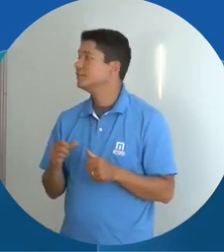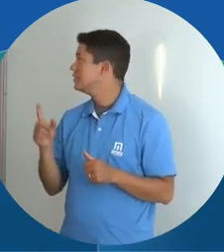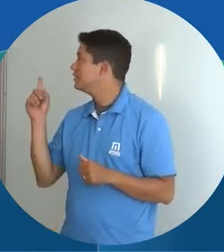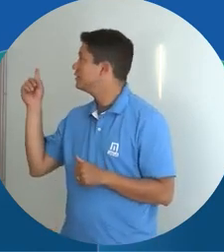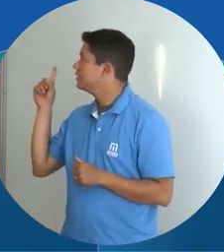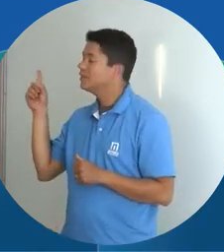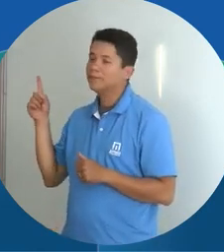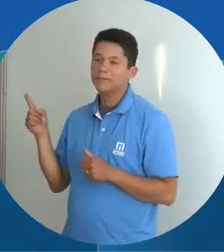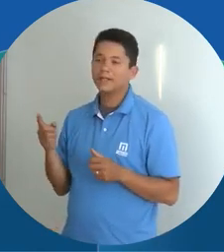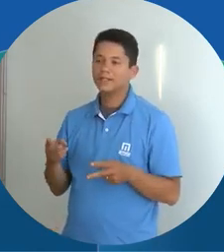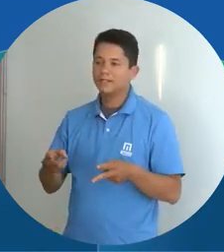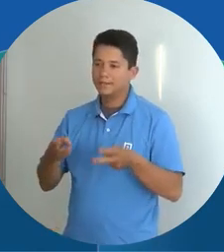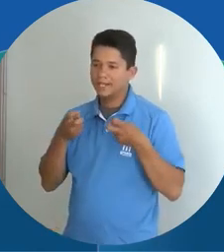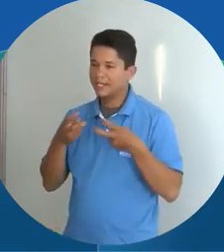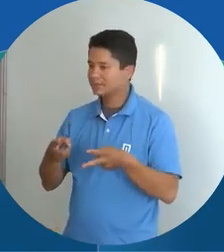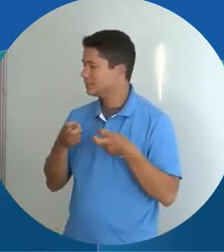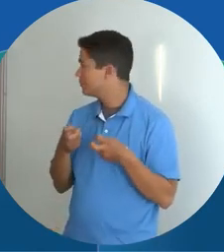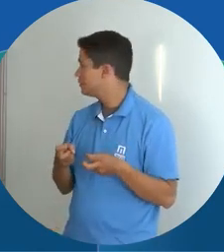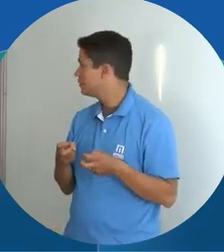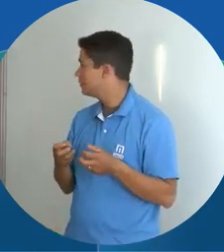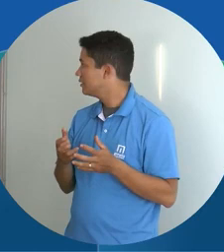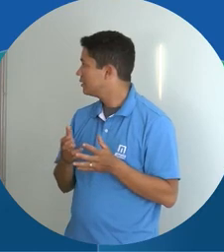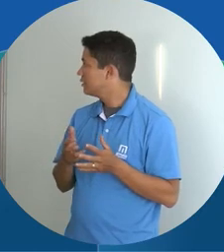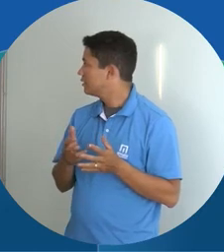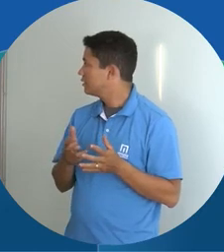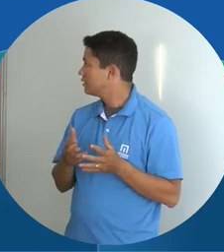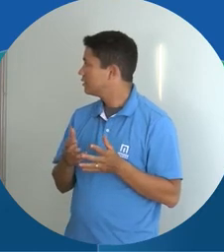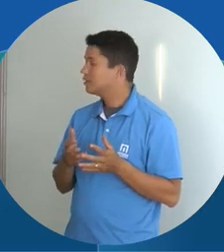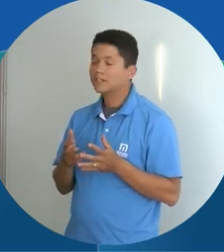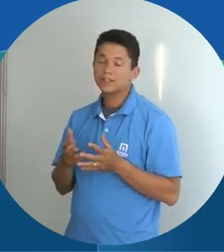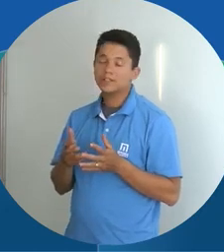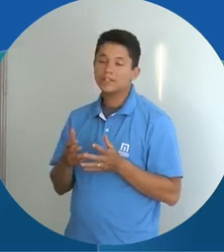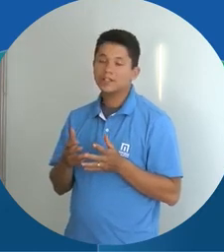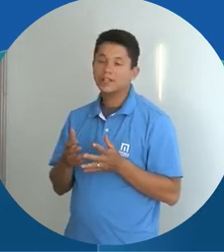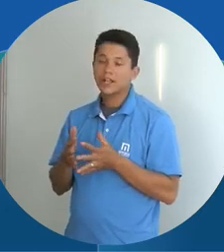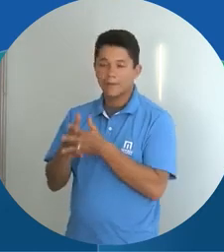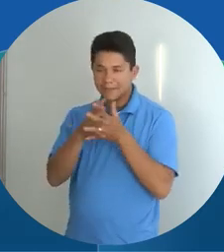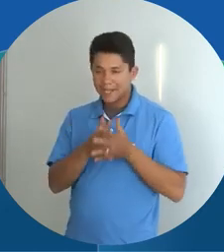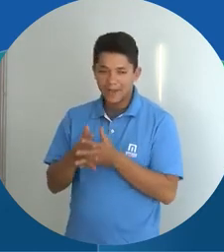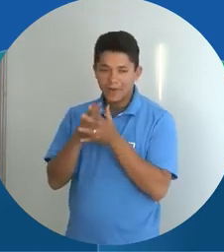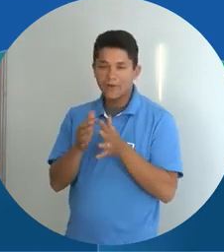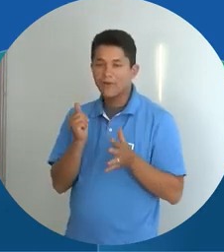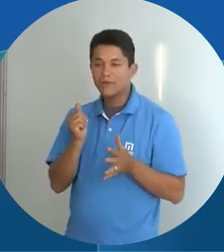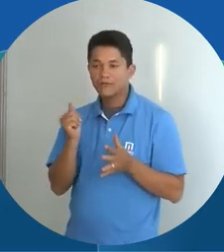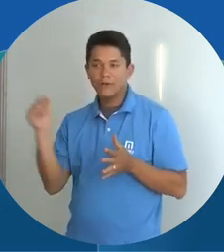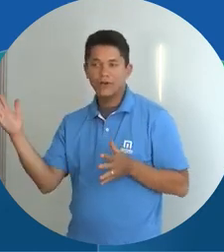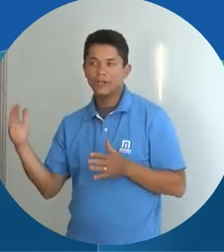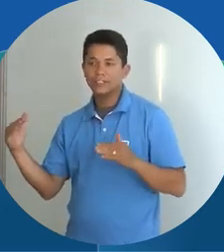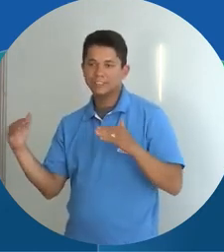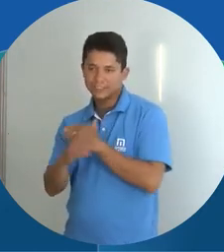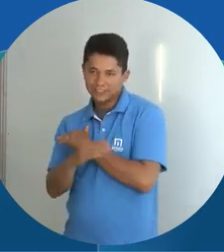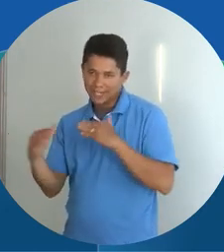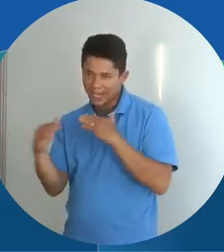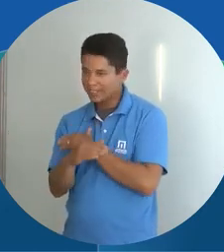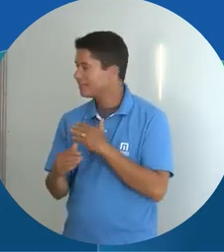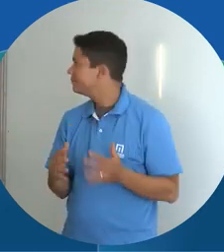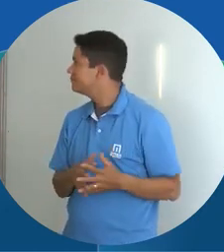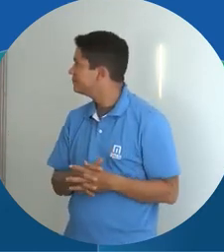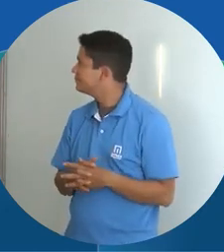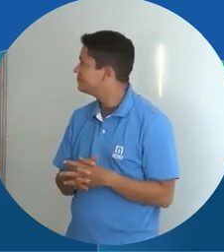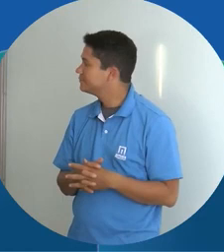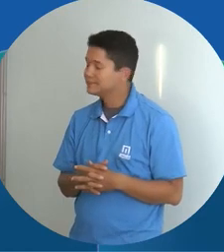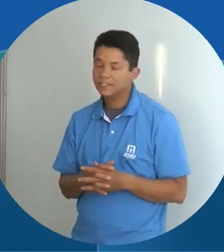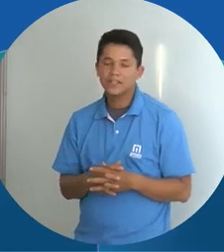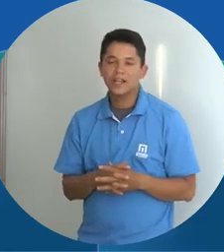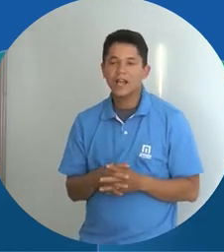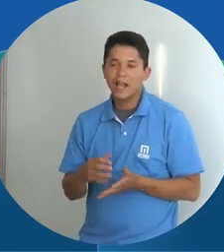para mineração, né, o caminhão fora de estrada. Então, o viaduto foi projetado o reforço para aumento de carga e as fundações também